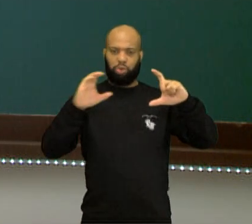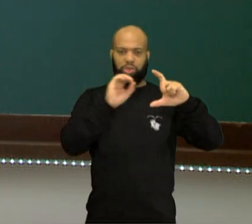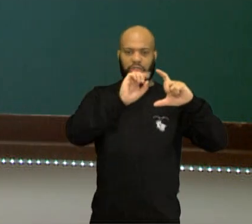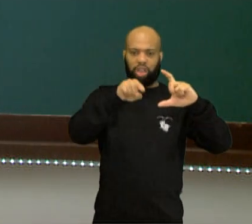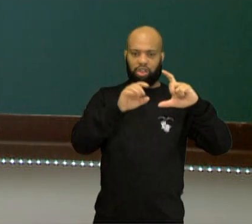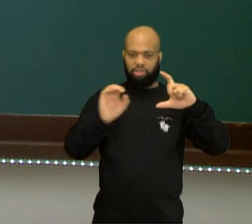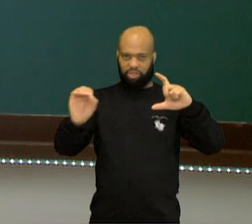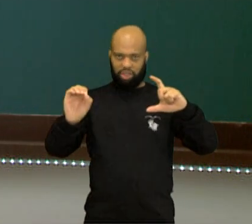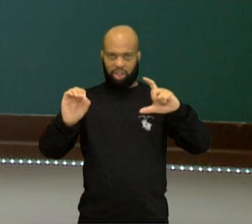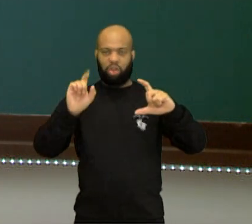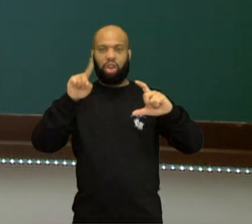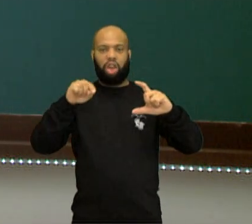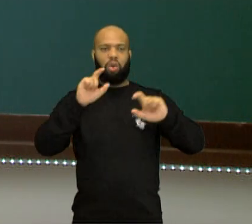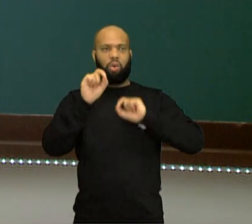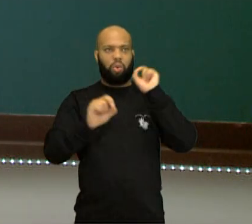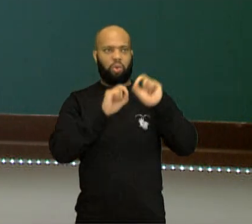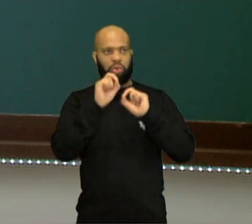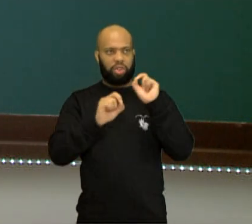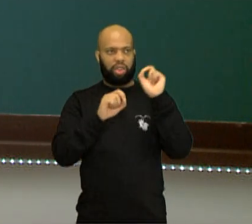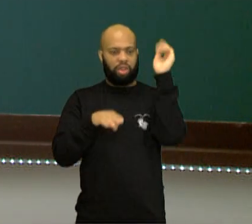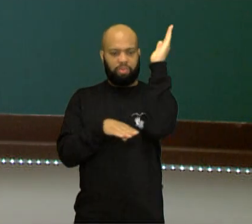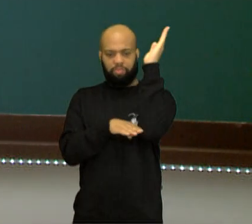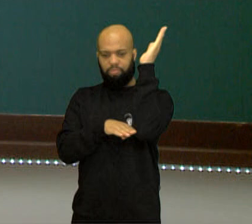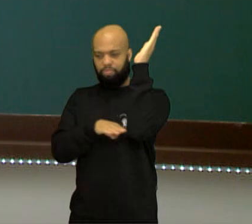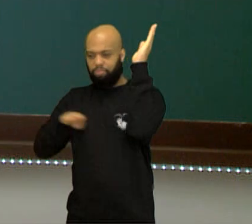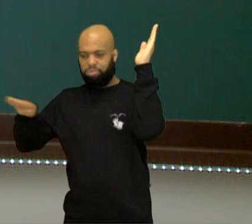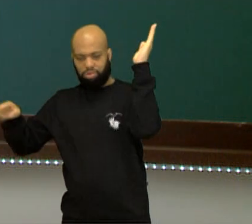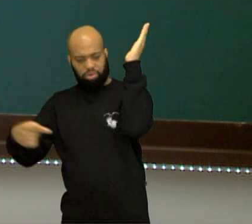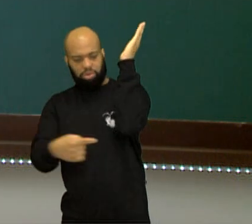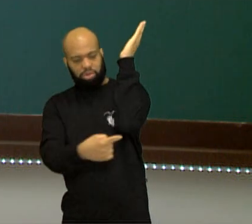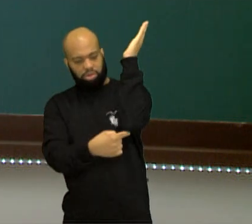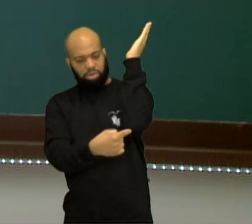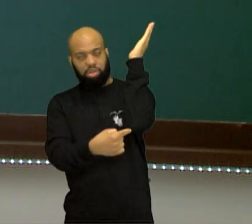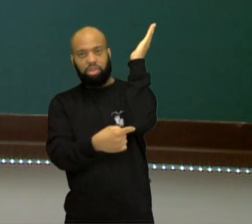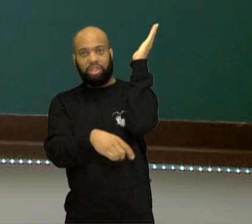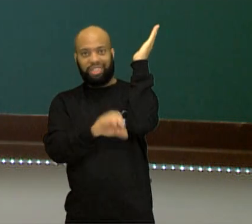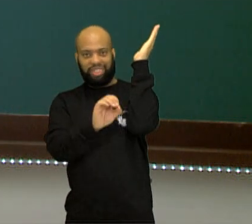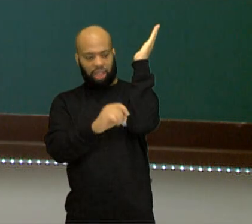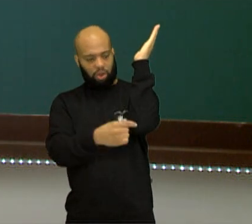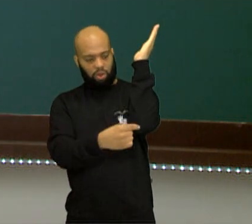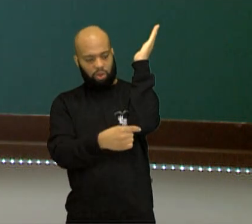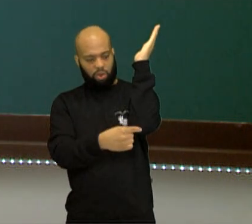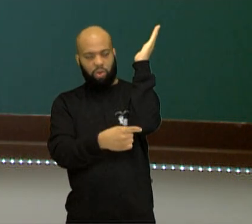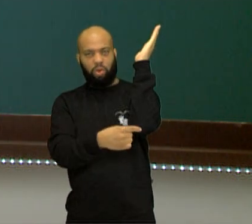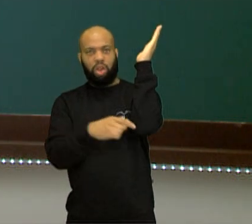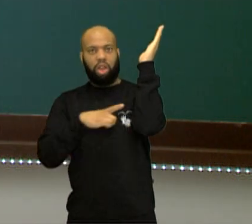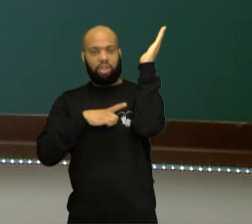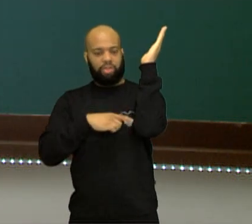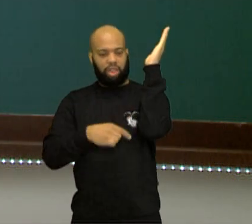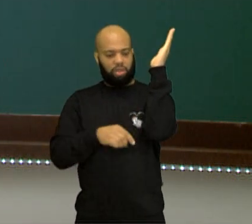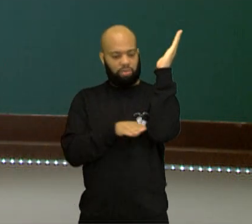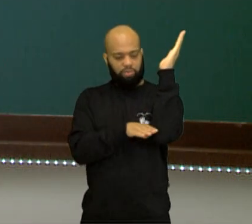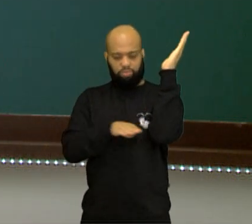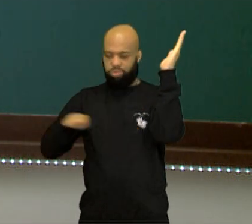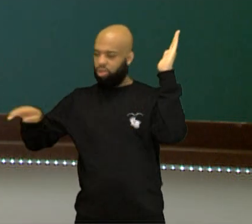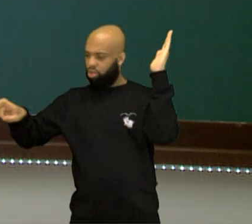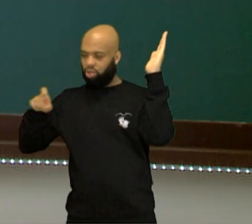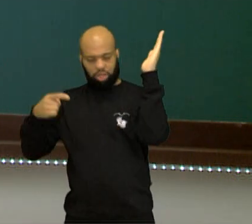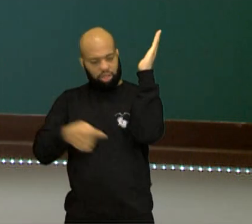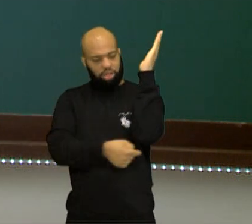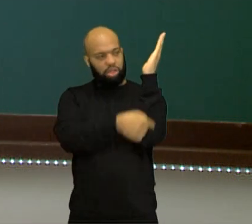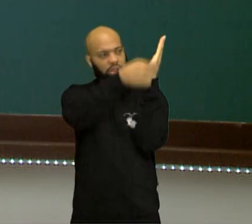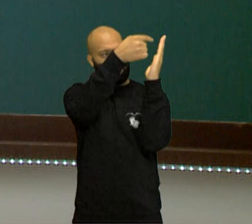a origem. É bem aquele pontinho em que o eixo x, que é o eixo horizontal, e o eixo